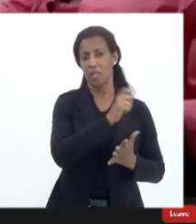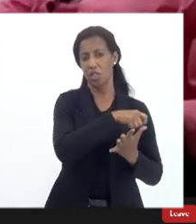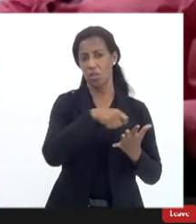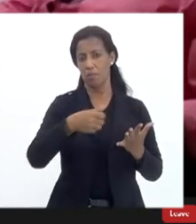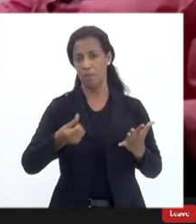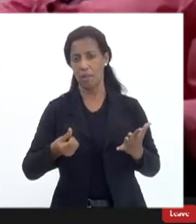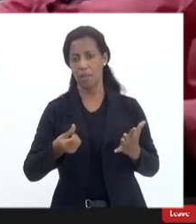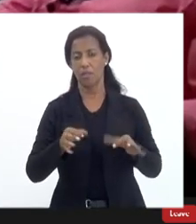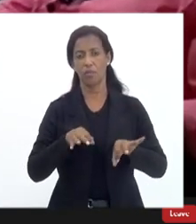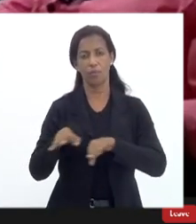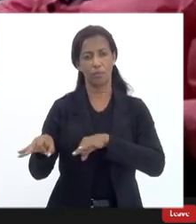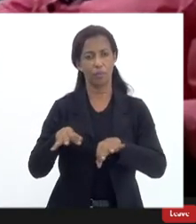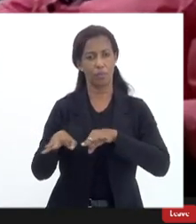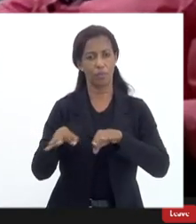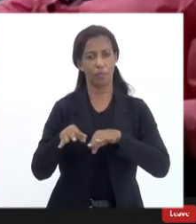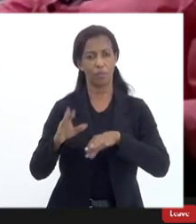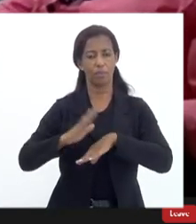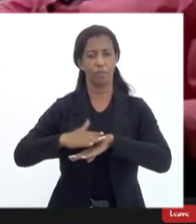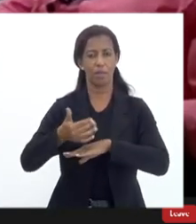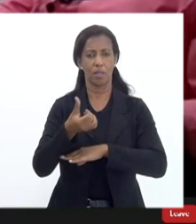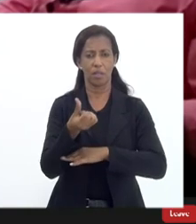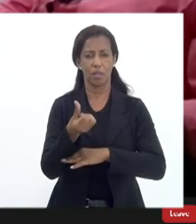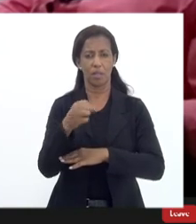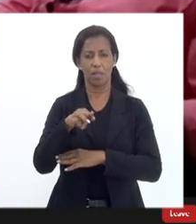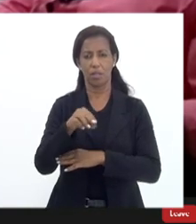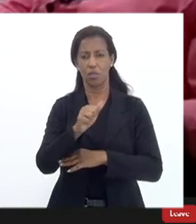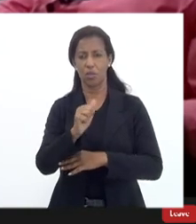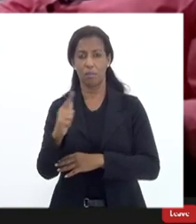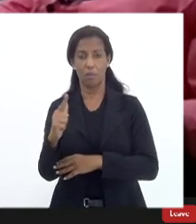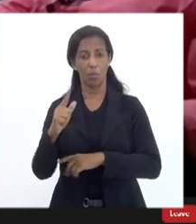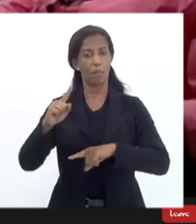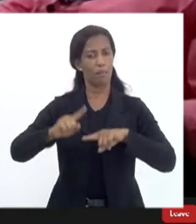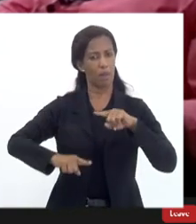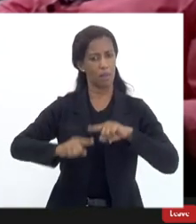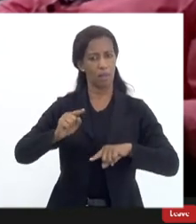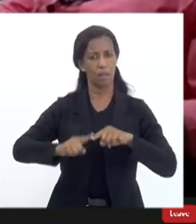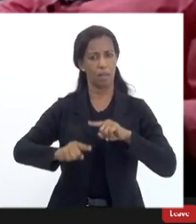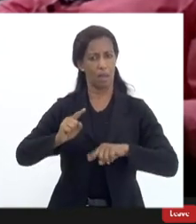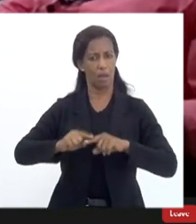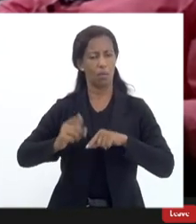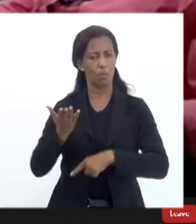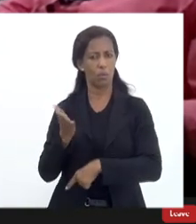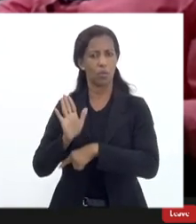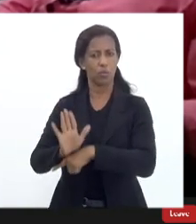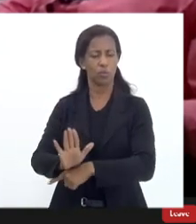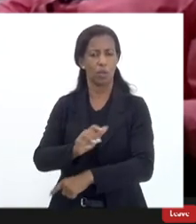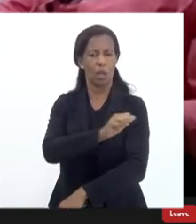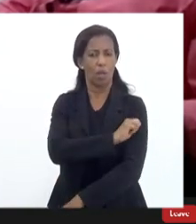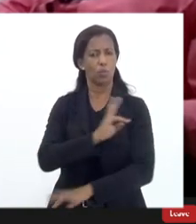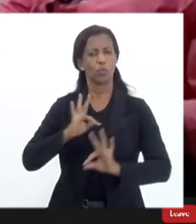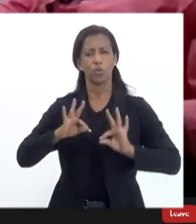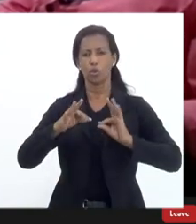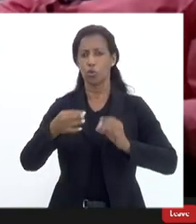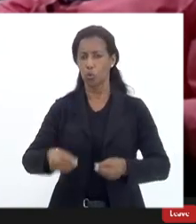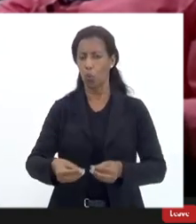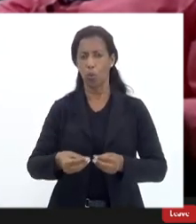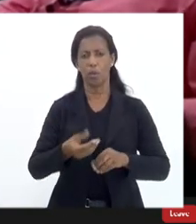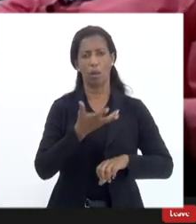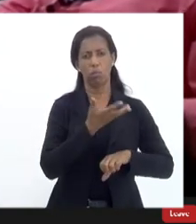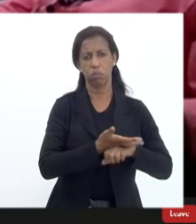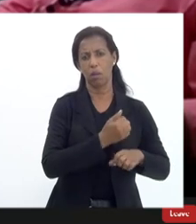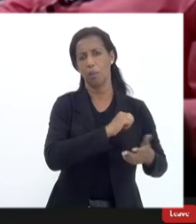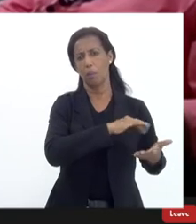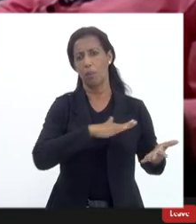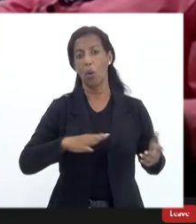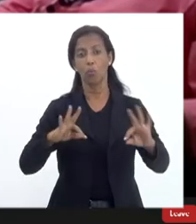Foram organizados mais de 6.500 materiais de todas as disciplinas, contemplando